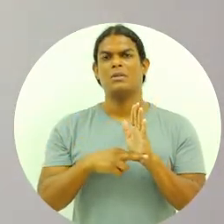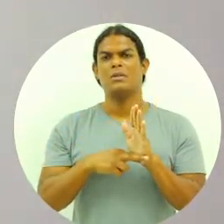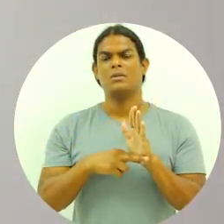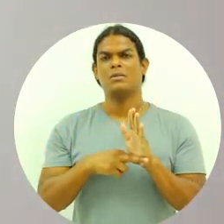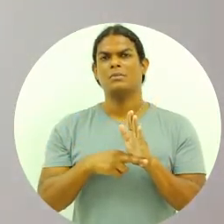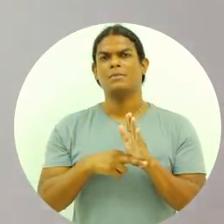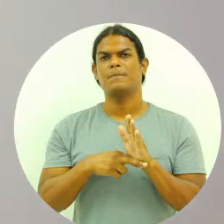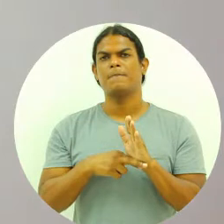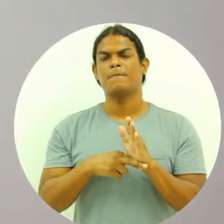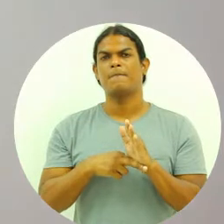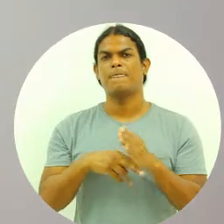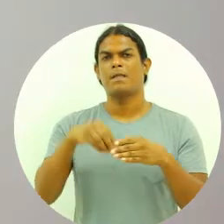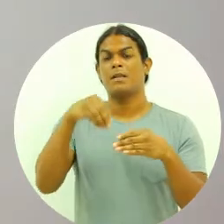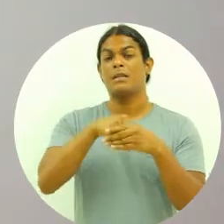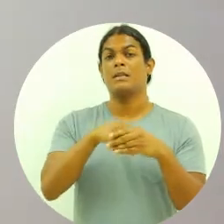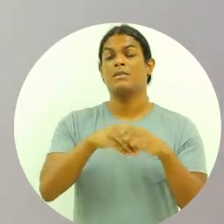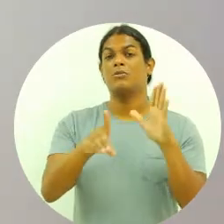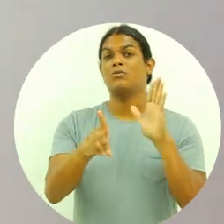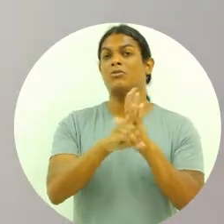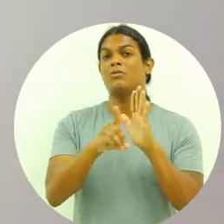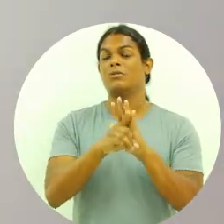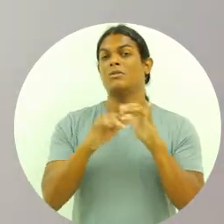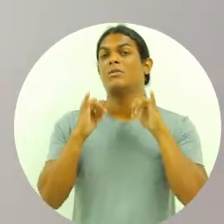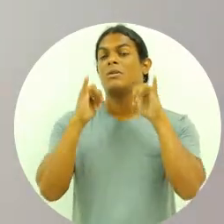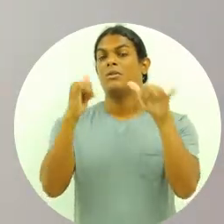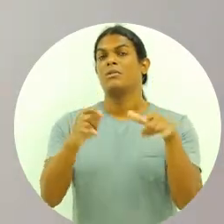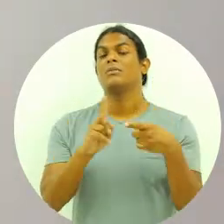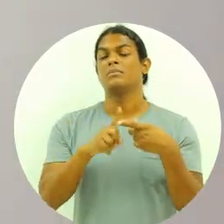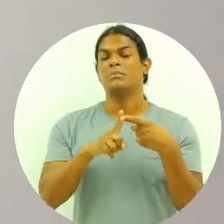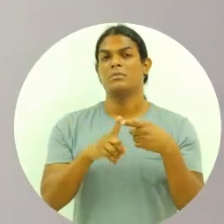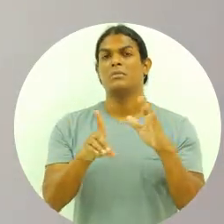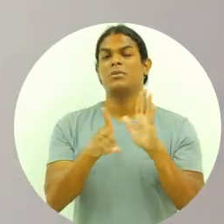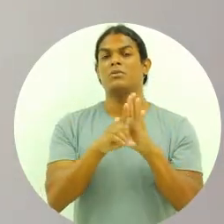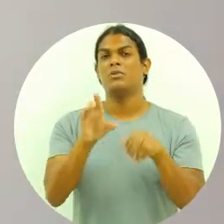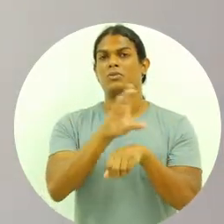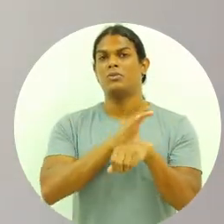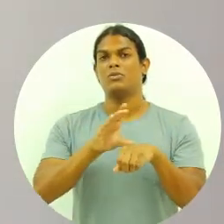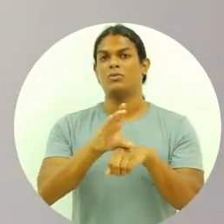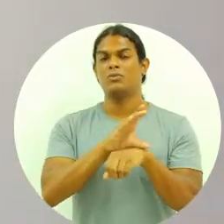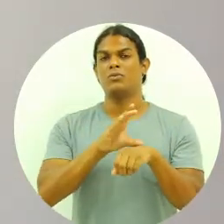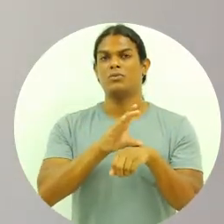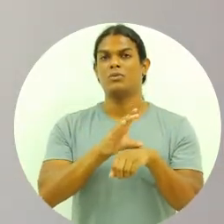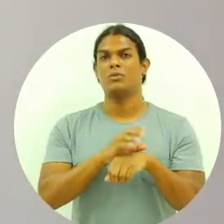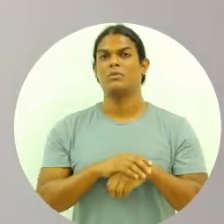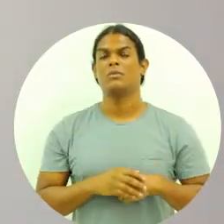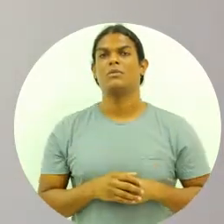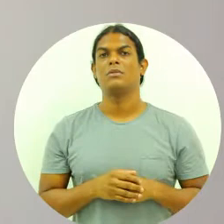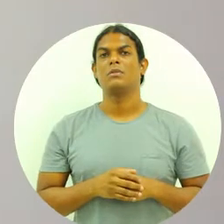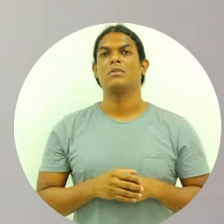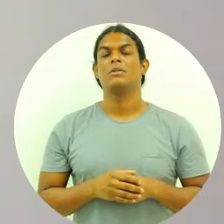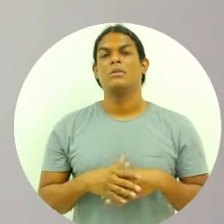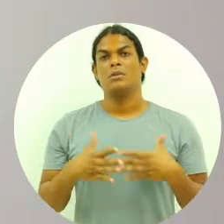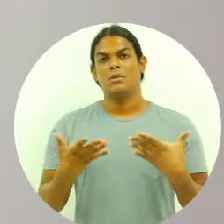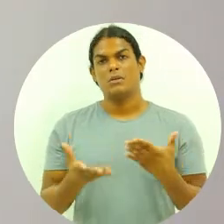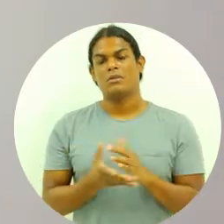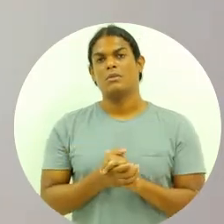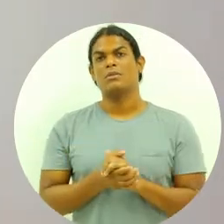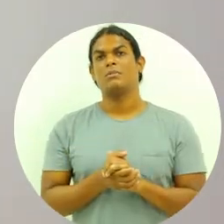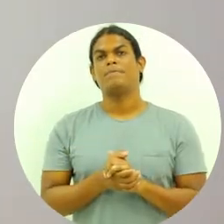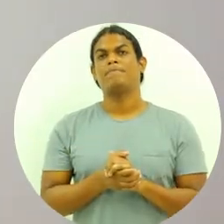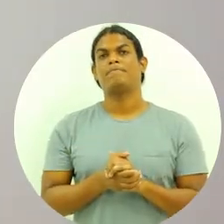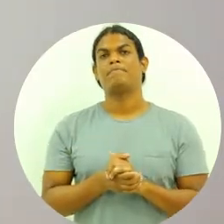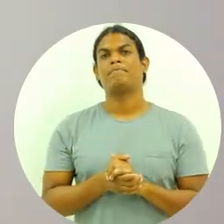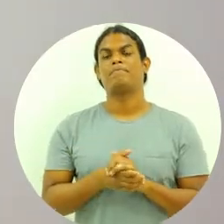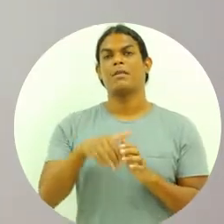direito à informação, que também é um direito constitucional. Finalmente, o princípio da eficiência, que é um princípio